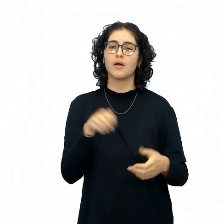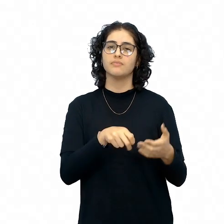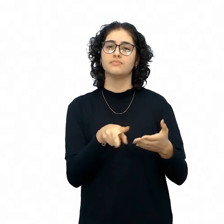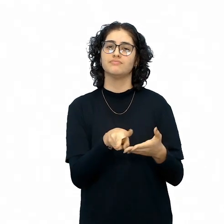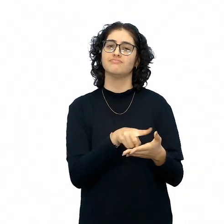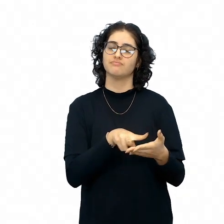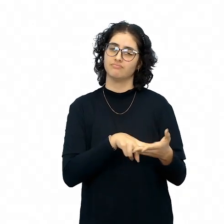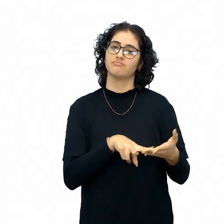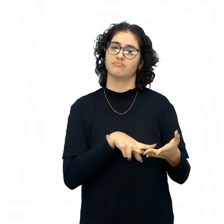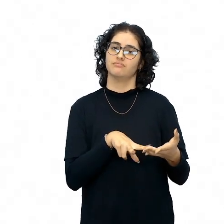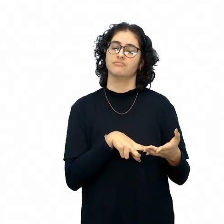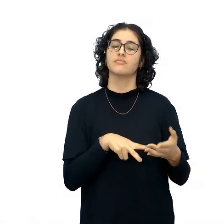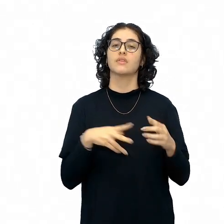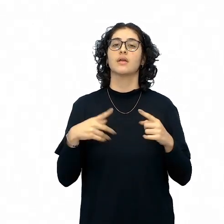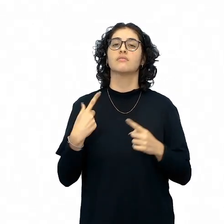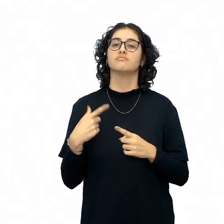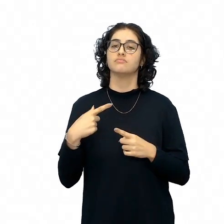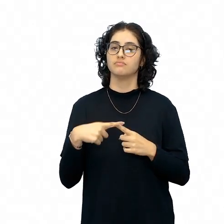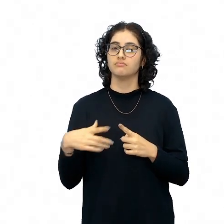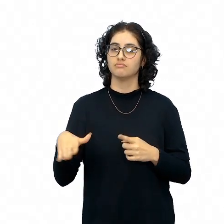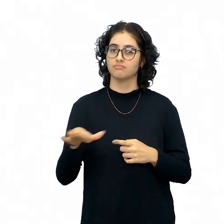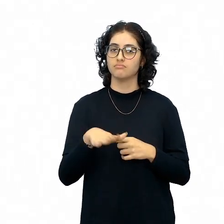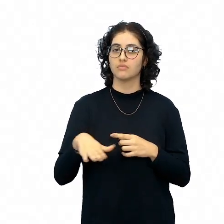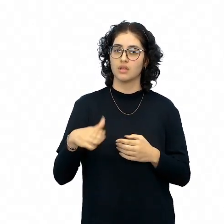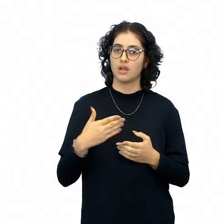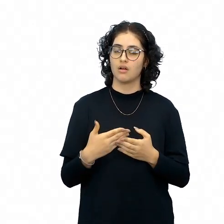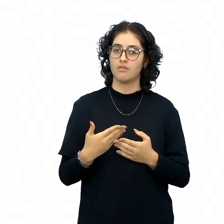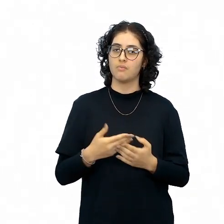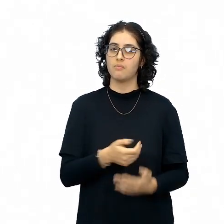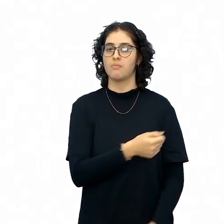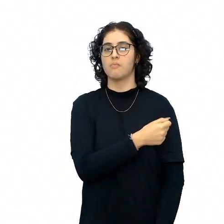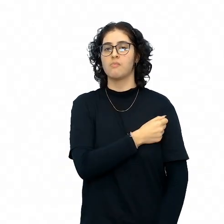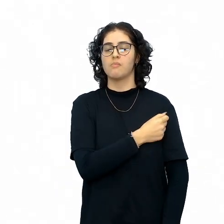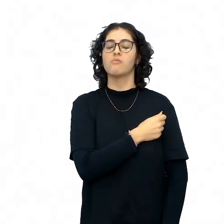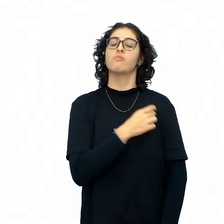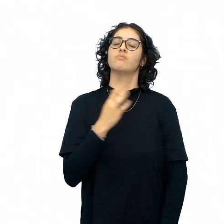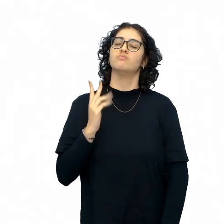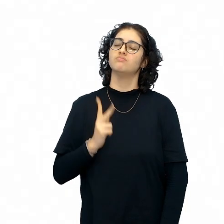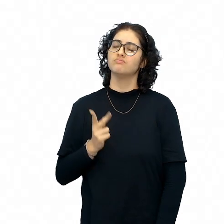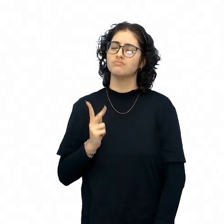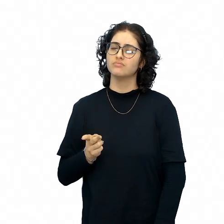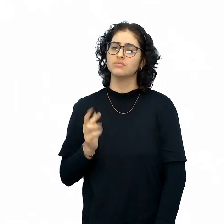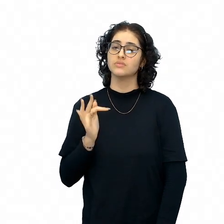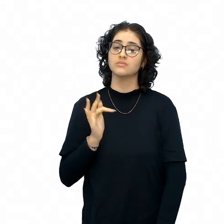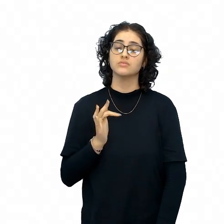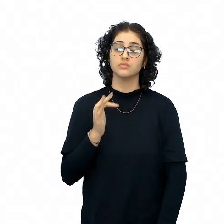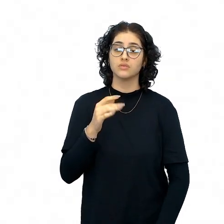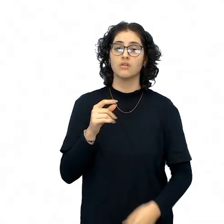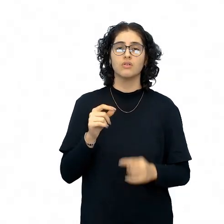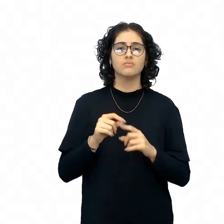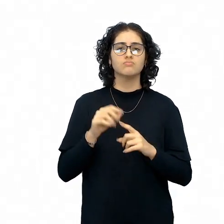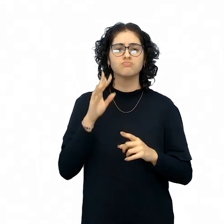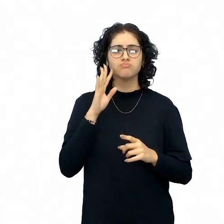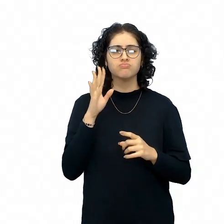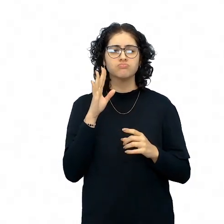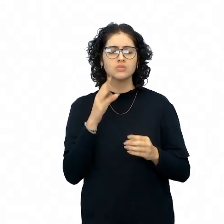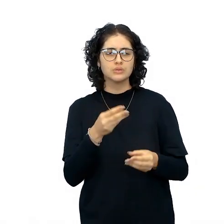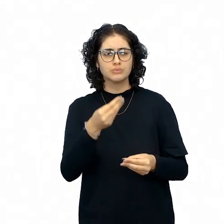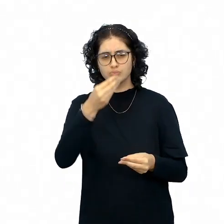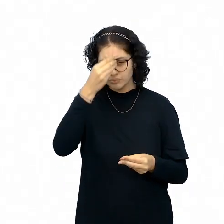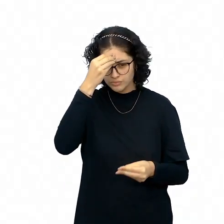leitura para que os estudantes façam constantemente o uso de práticas leitoras